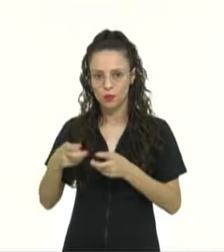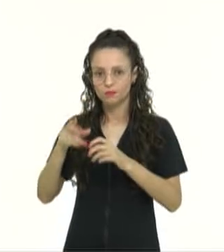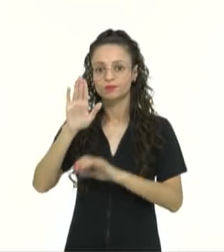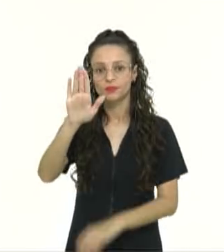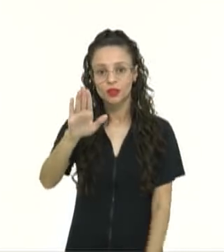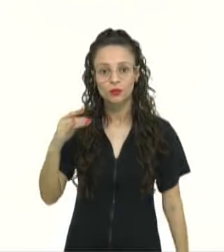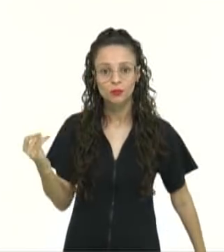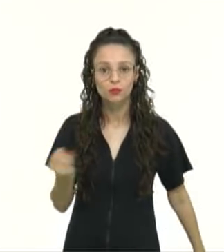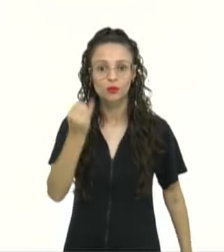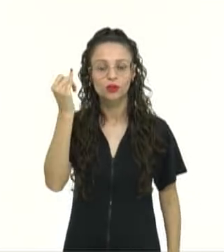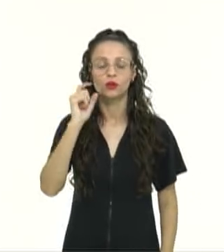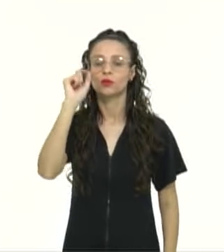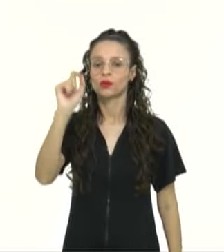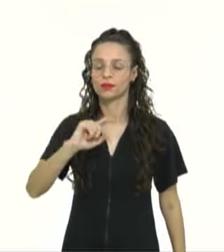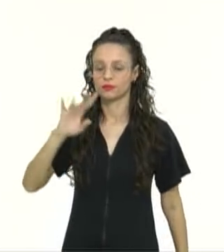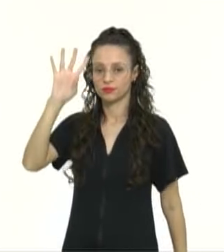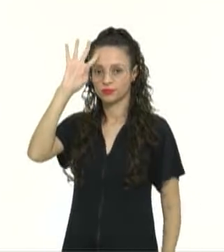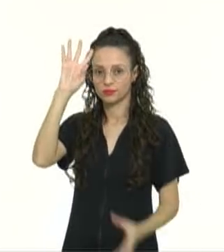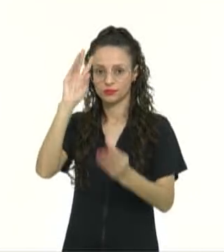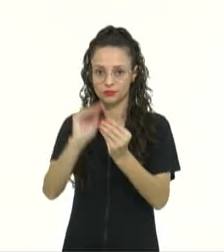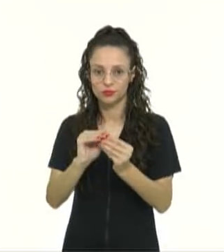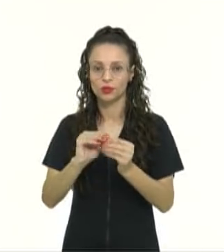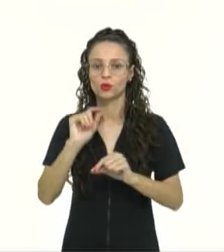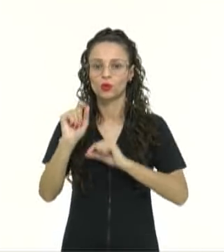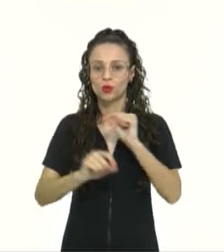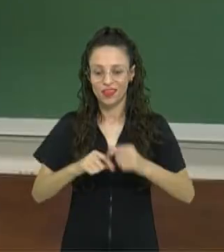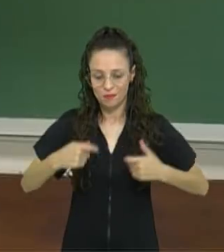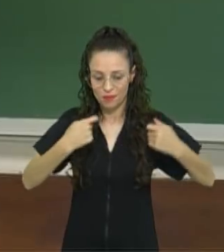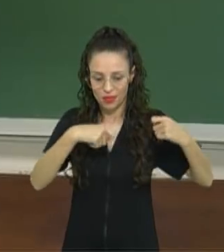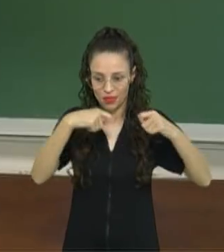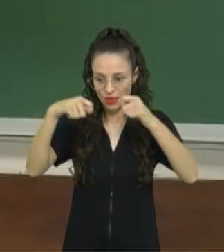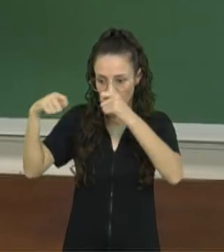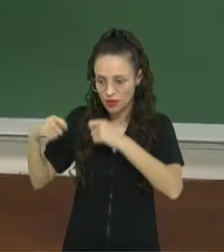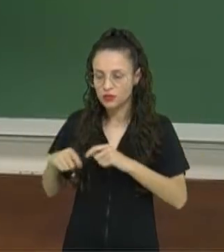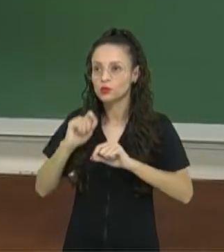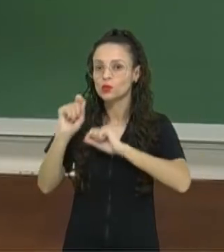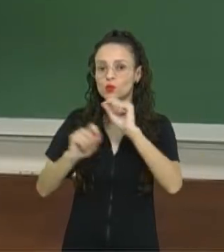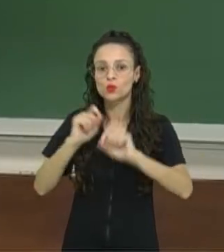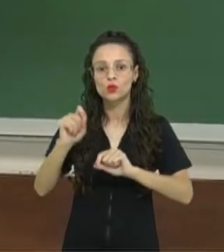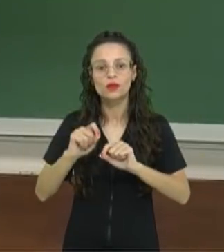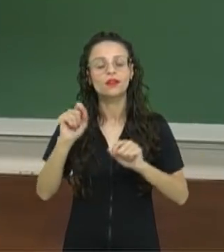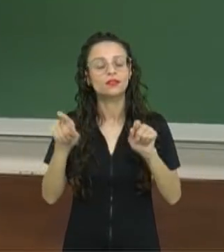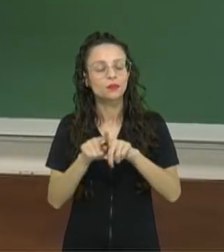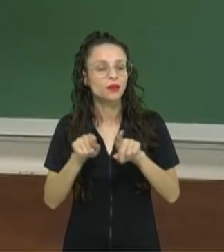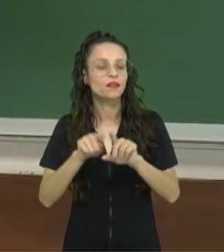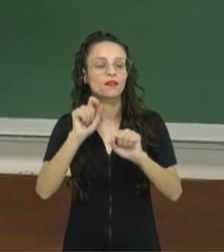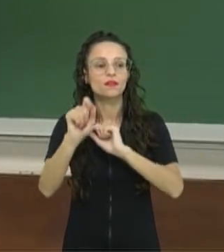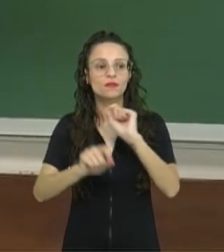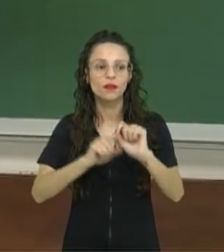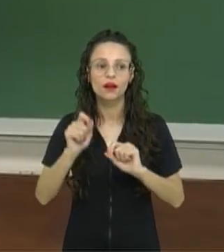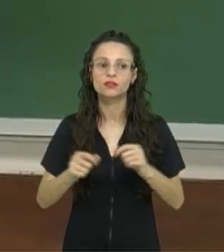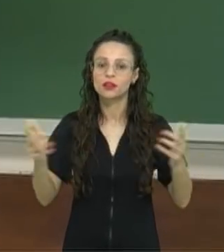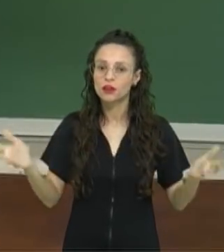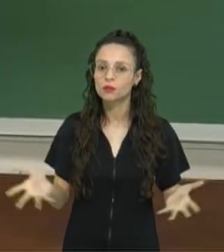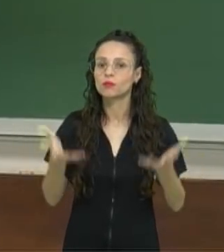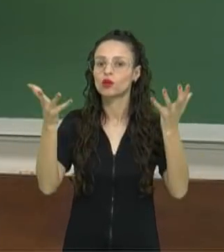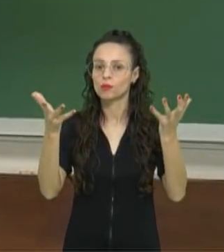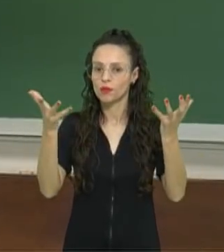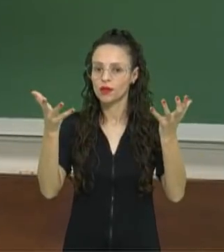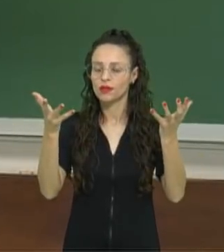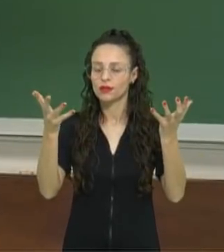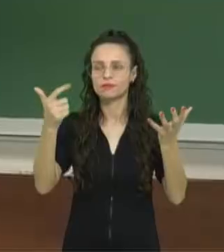muito importante para que a gente possa satisfazer as necessidades do mercado e, ao mesmo tempo, promover o